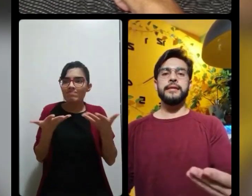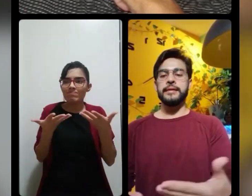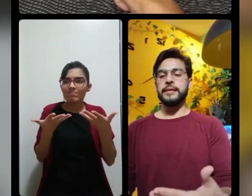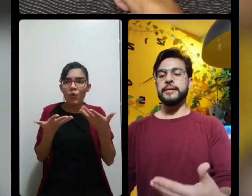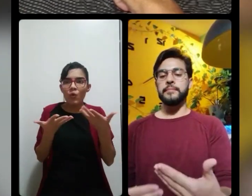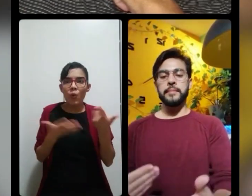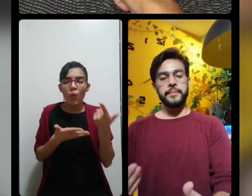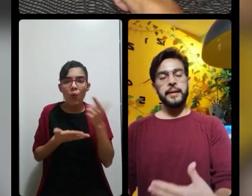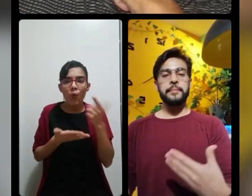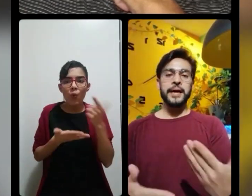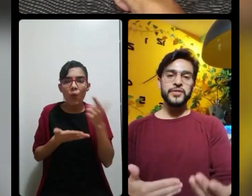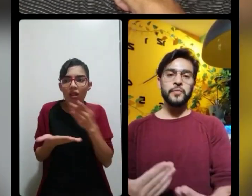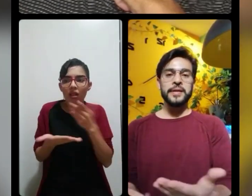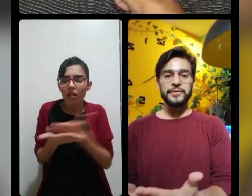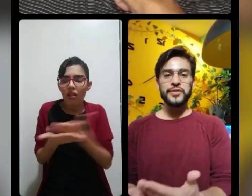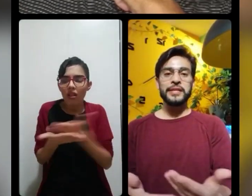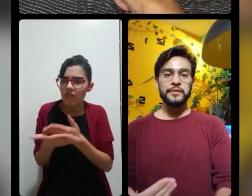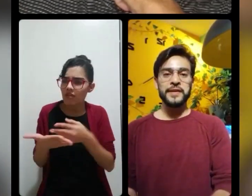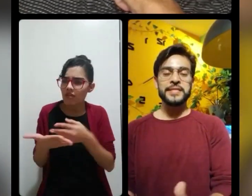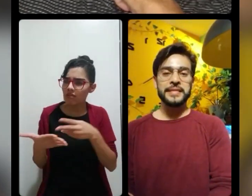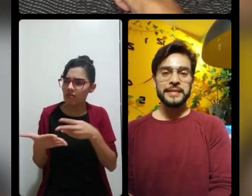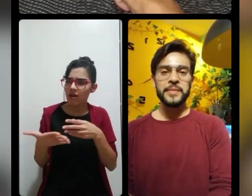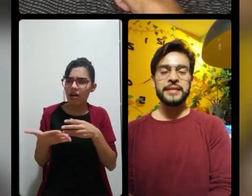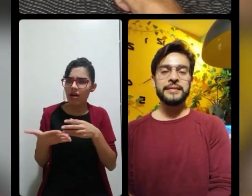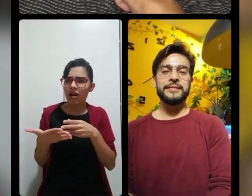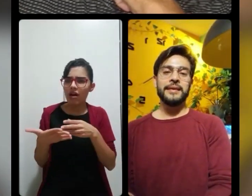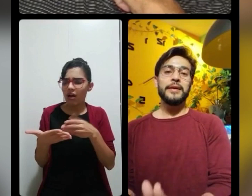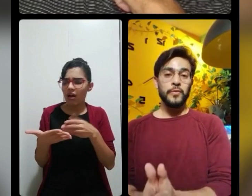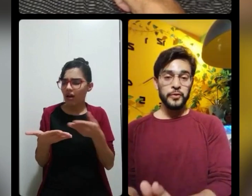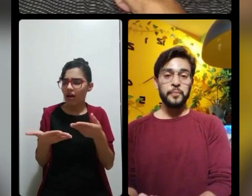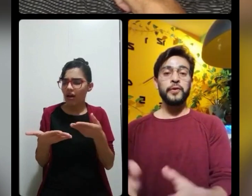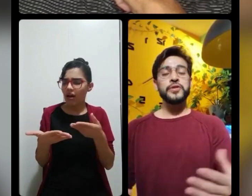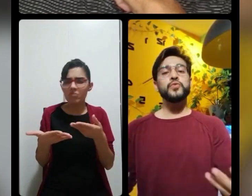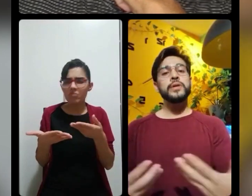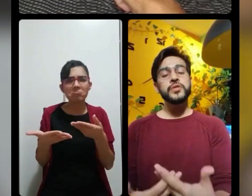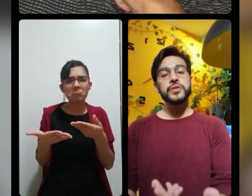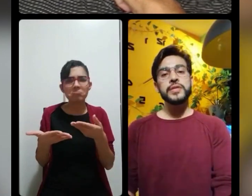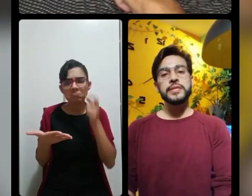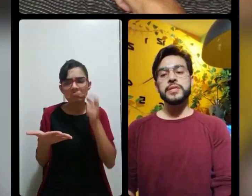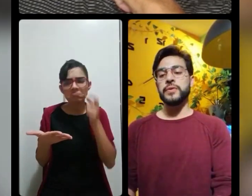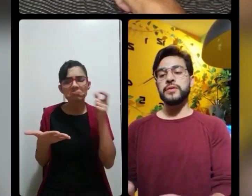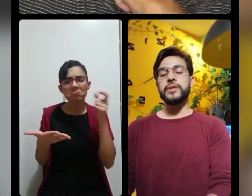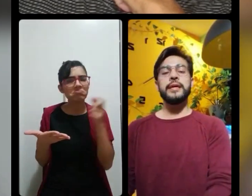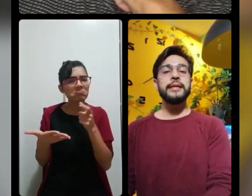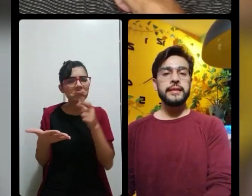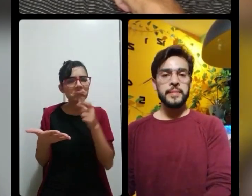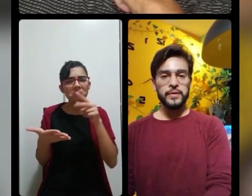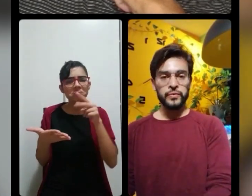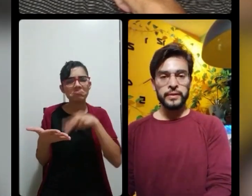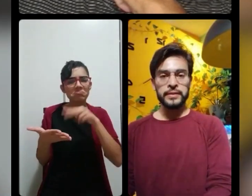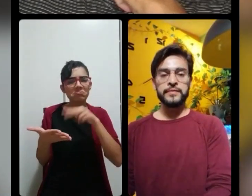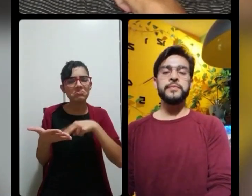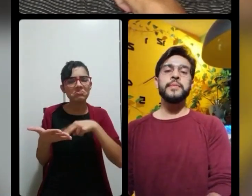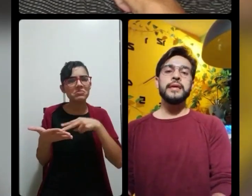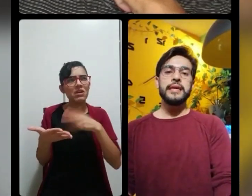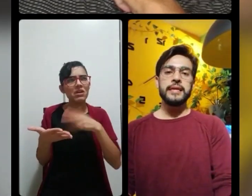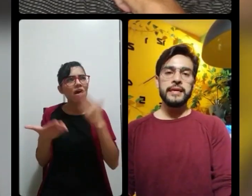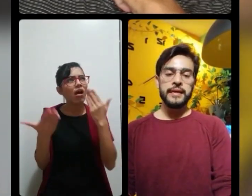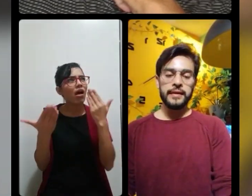né? E mais ou menos tento fazer também, quando posso, uma associação entre o que ele trabalhou no